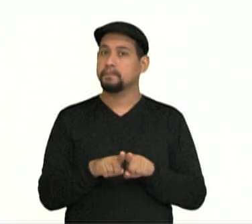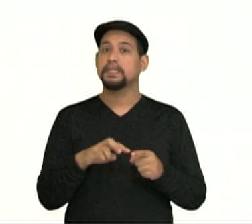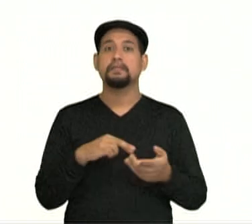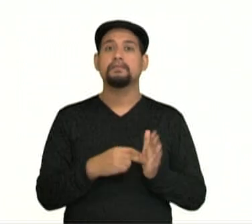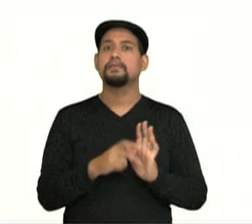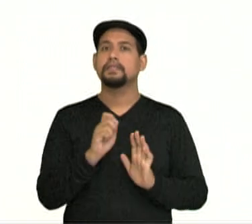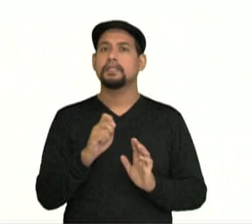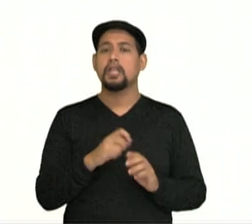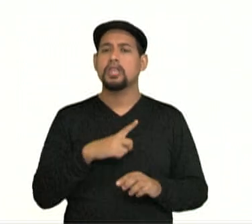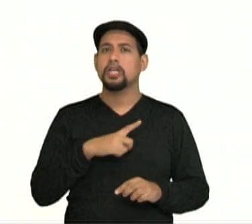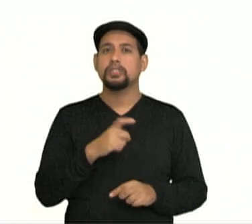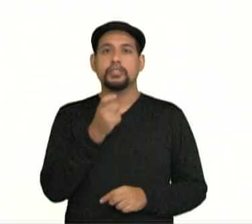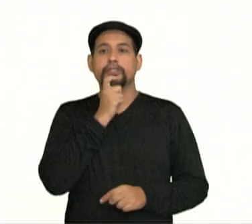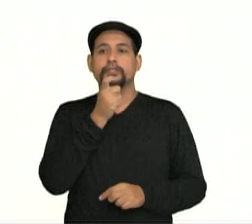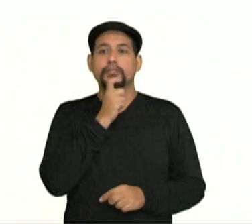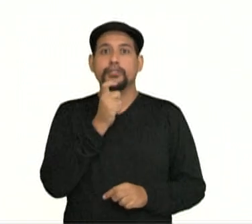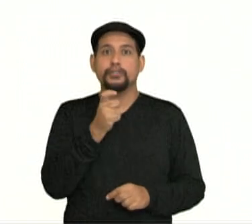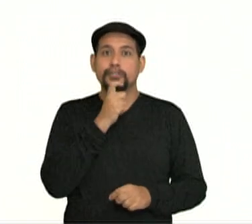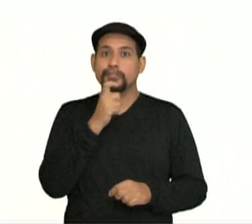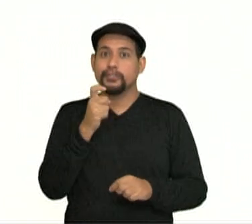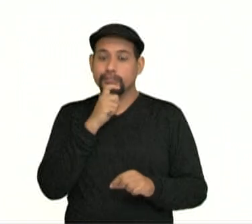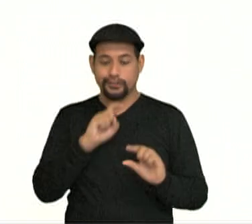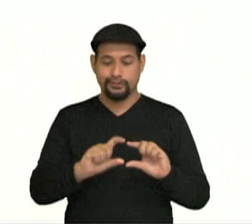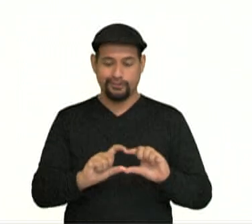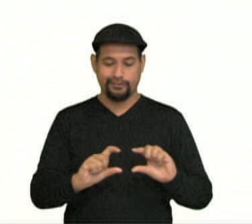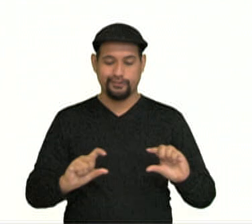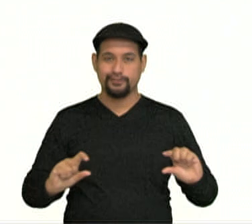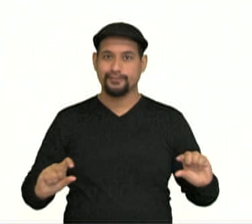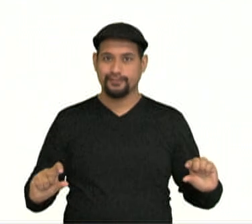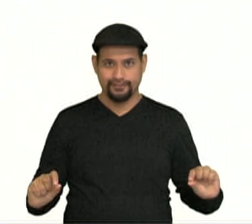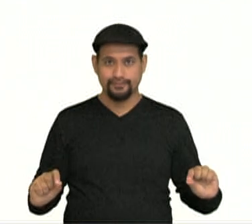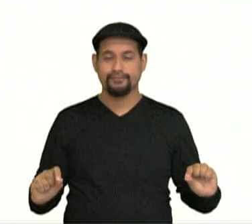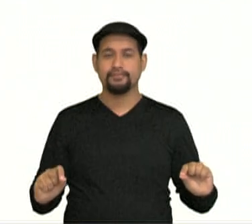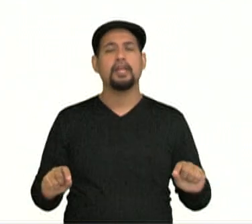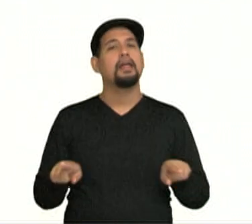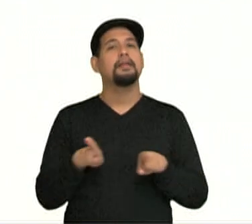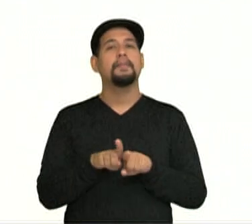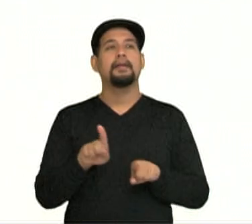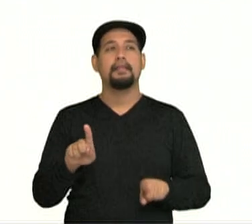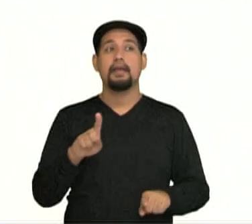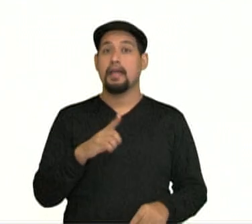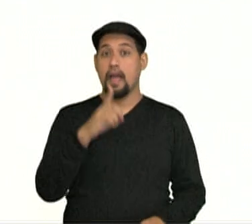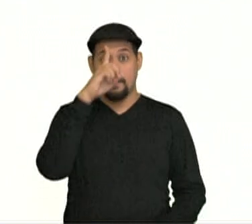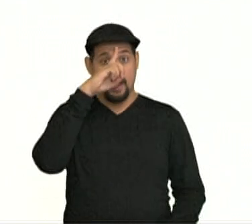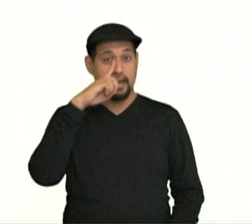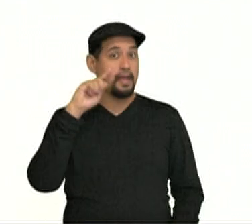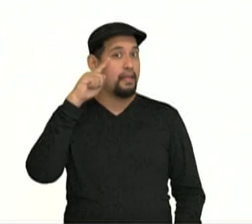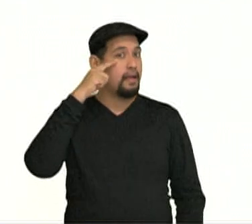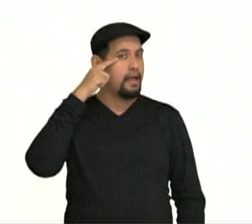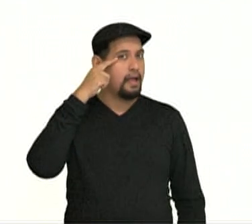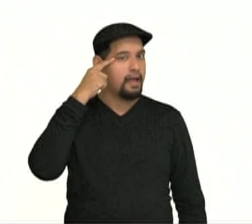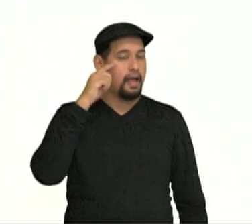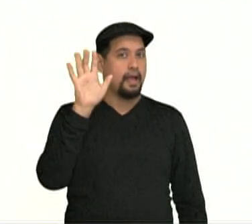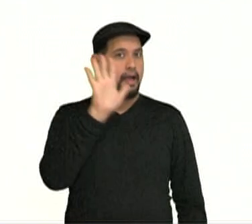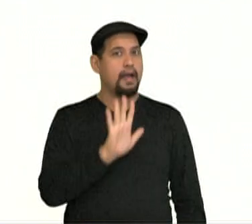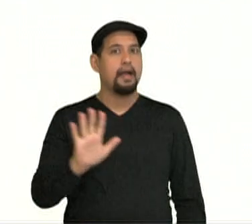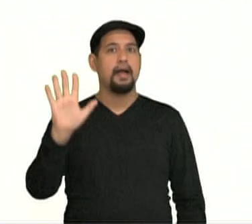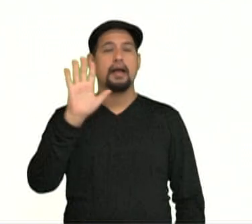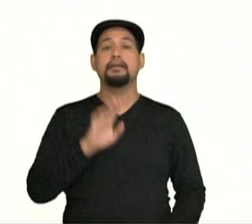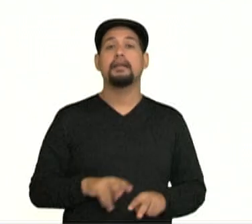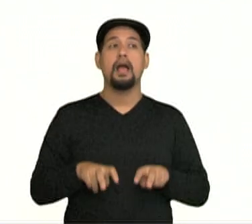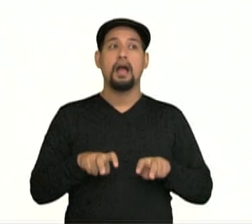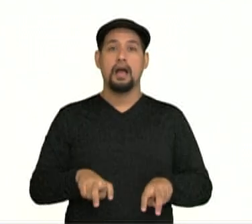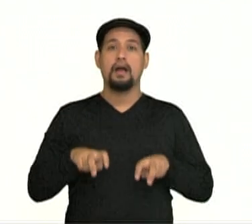que encontra-se coberto de gelo, mas também é um continente. Nós temos a Ásia em amarelo, a Oceania em rosa e